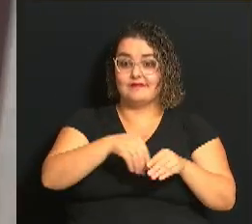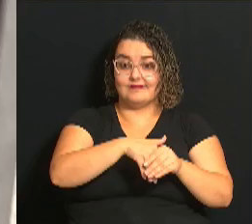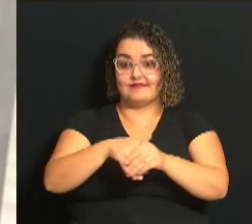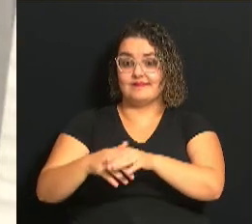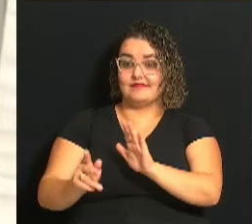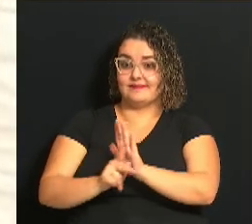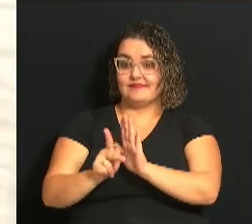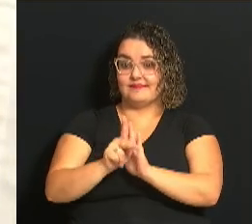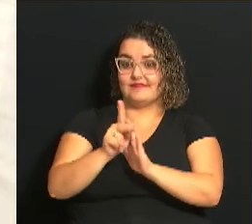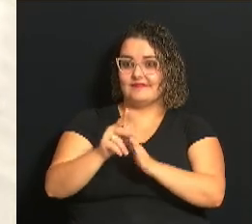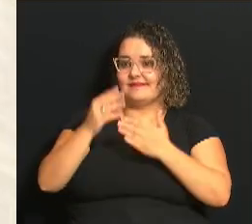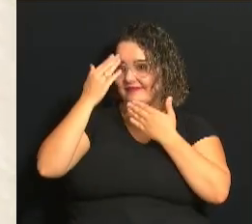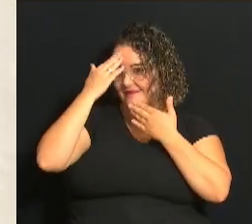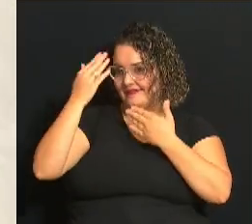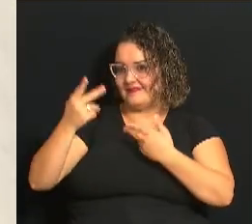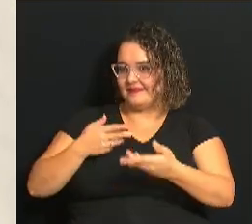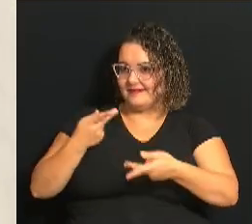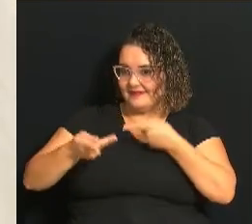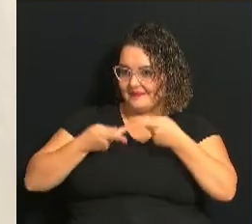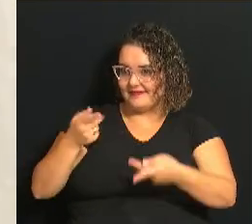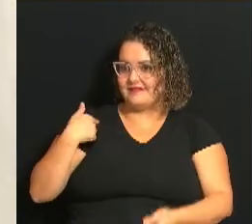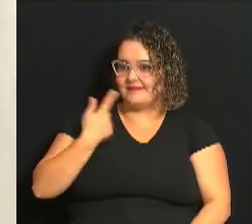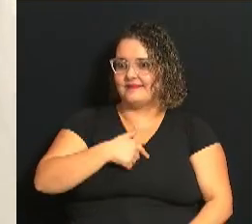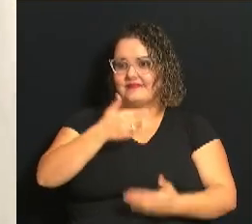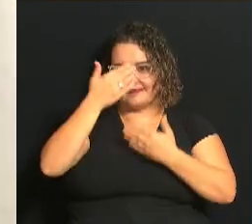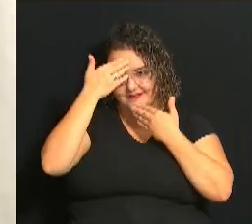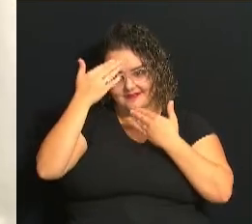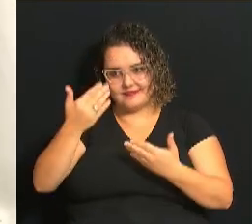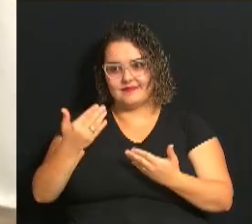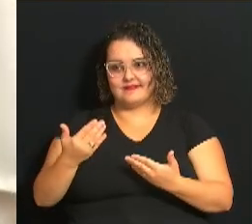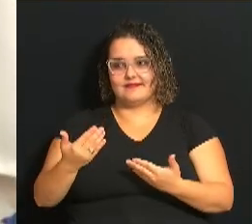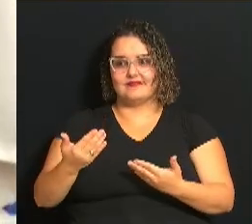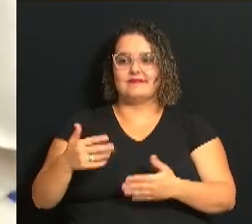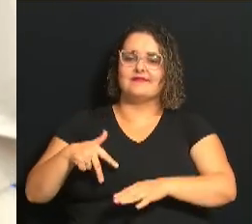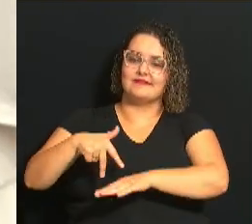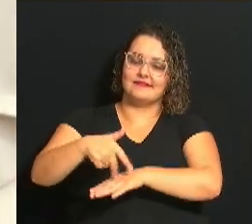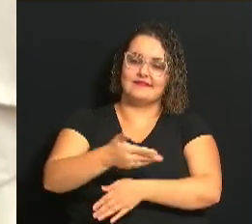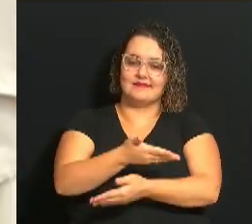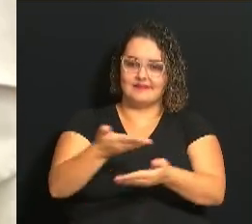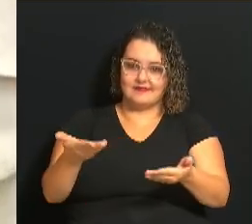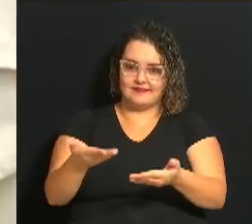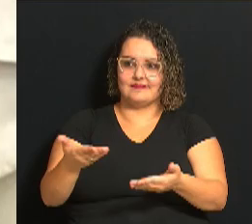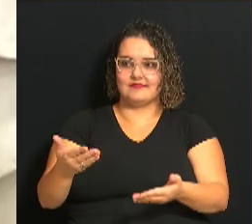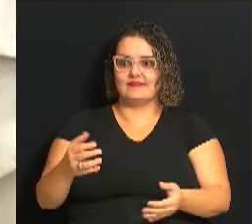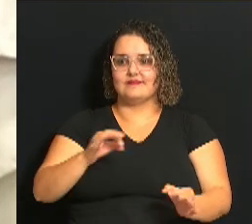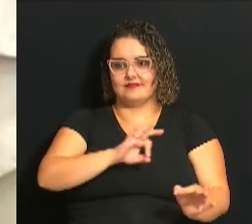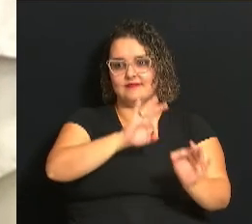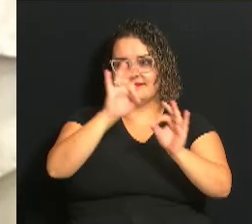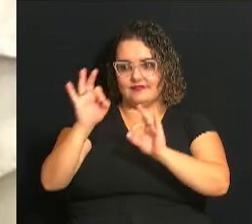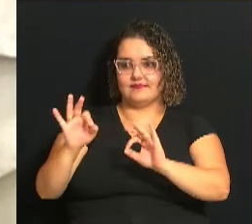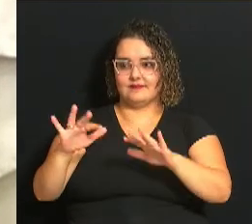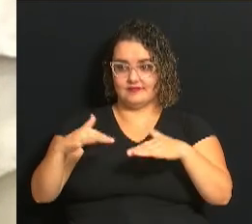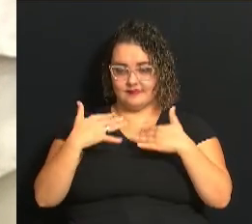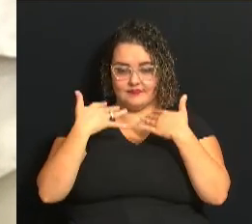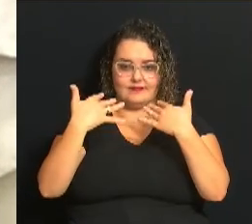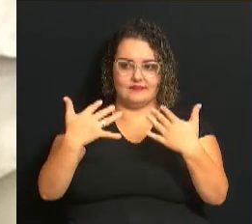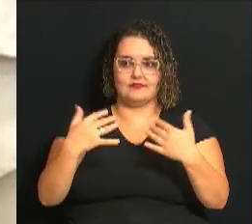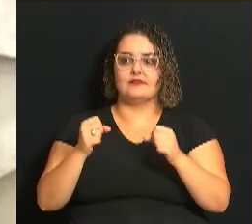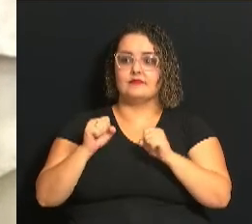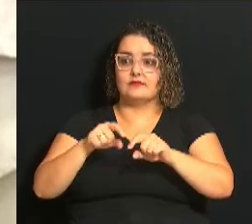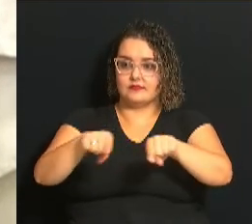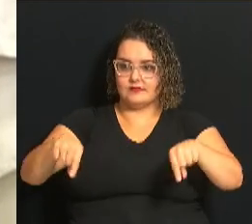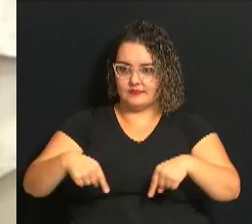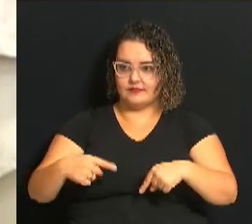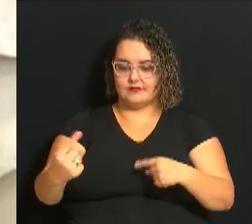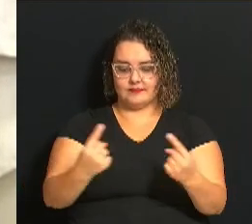projetos. Muito obrigada por falar com a gente. Muito obrigado, eu que agradeço, me coloco à disposição do público que nos assistiu, tá? Pode procurar o meu gabinete ou